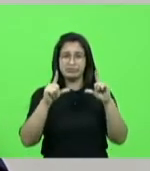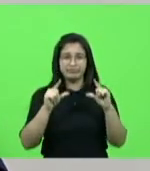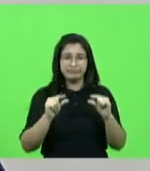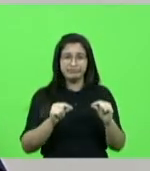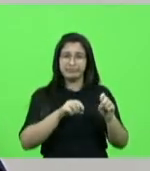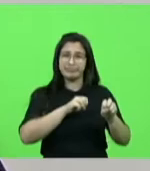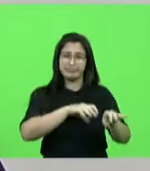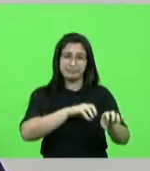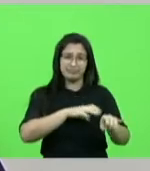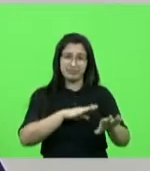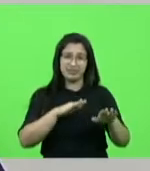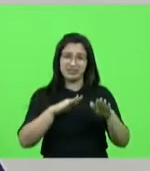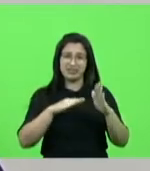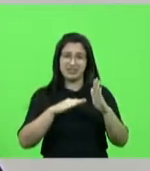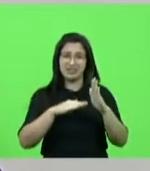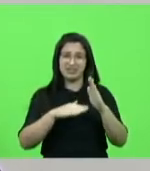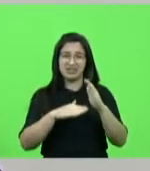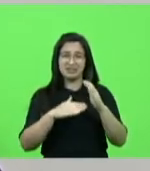educação